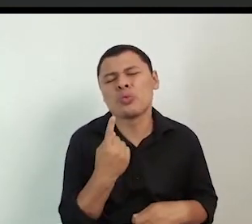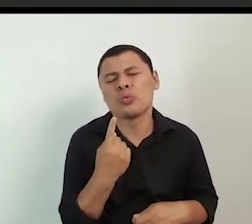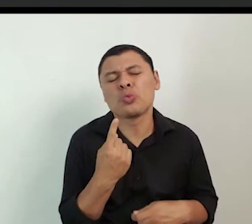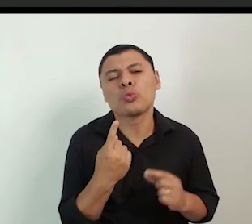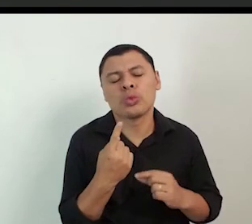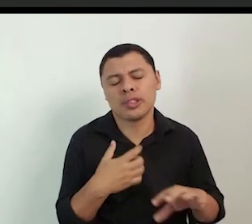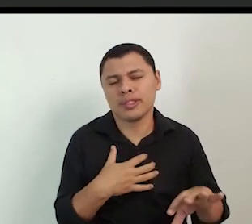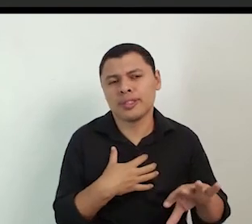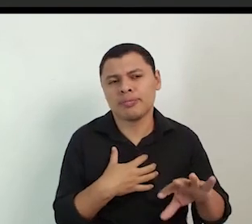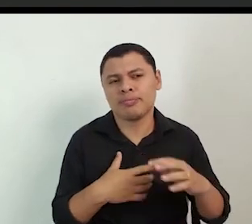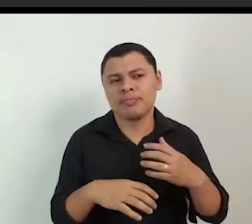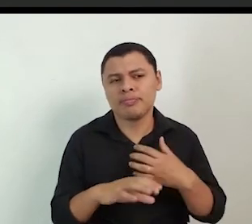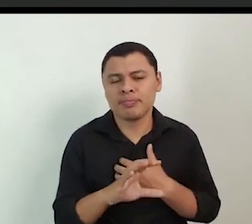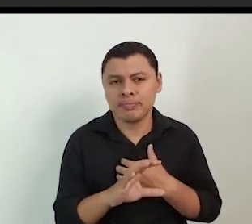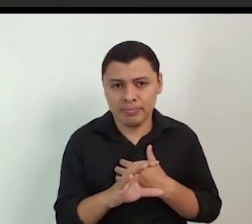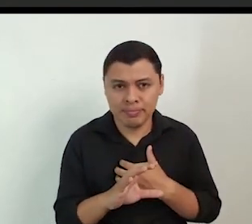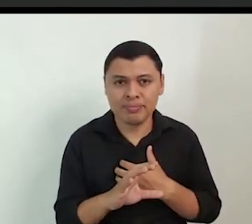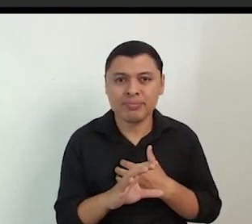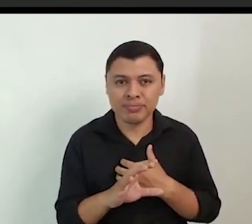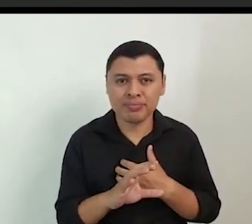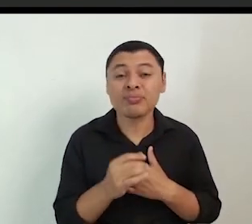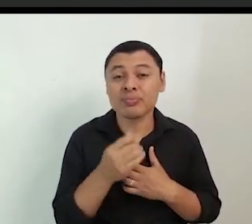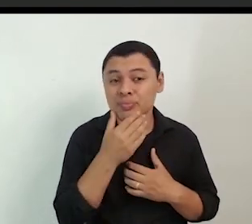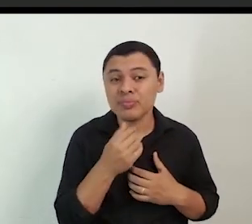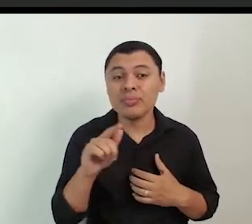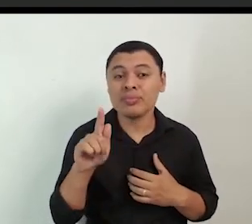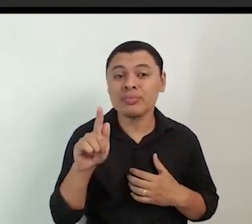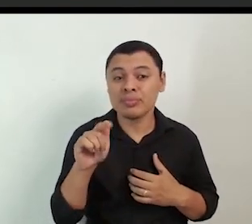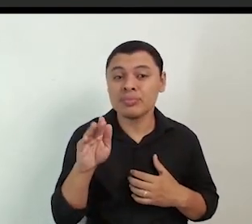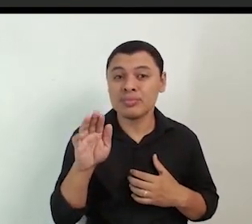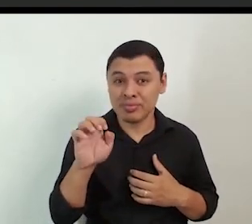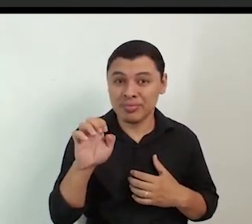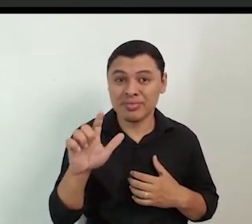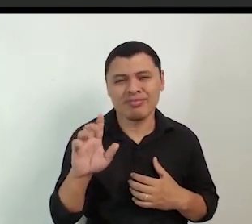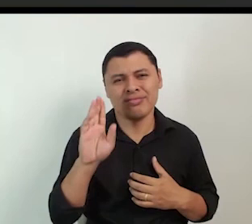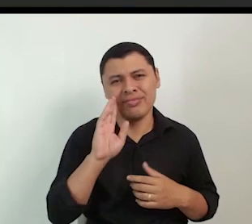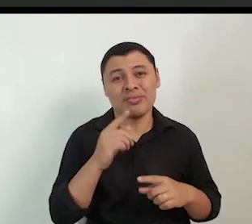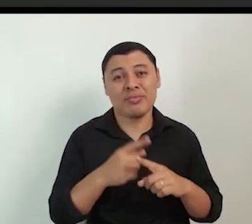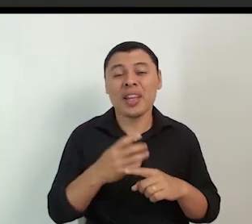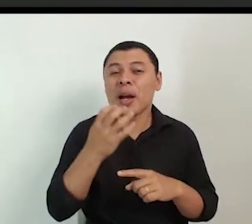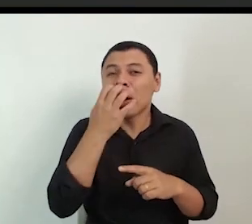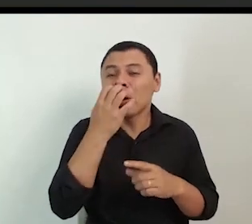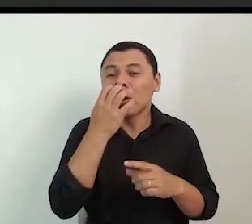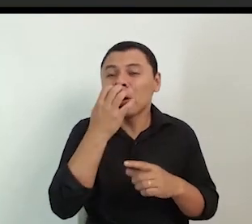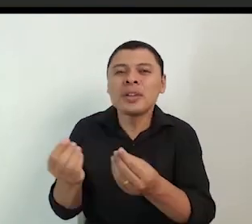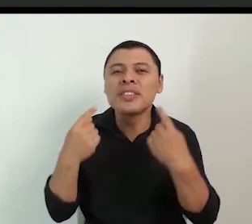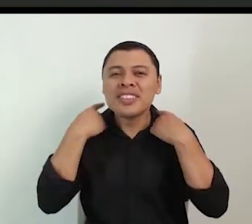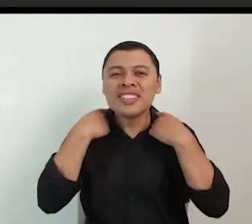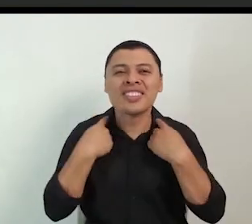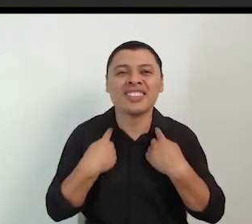do Gabriel é um caso tão legal, tão bonito, que o cão-guia dele ganhou um crachá no banco. Ganhou um crachá para